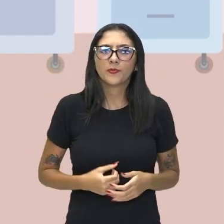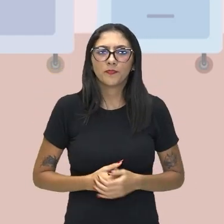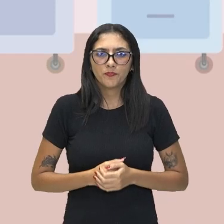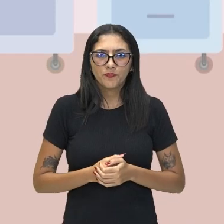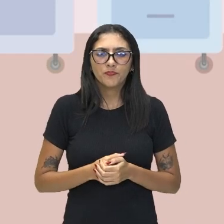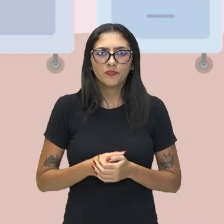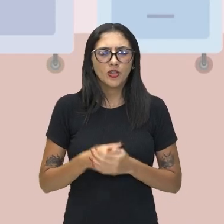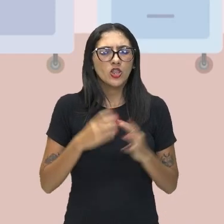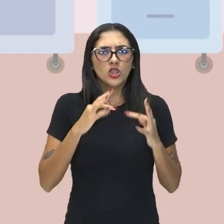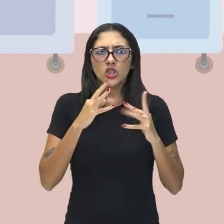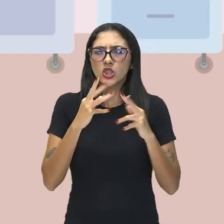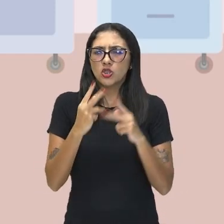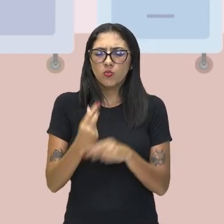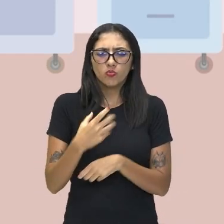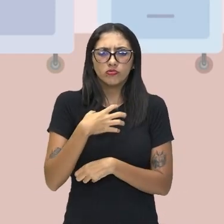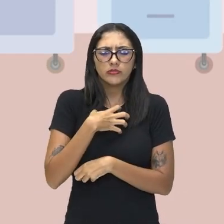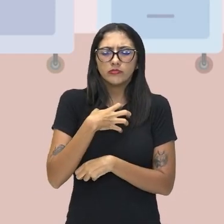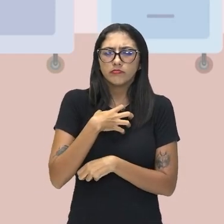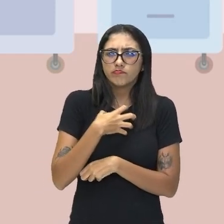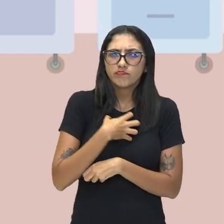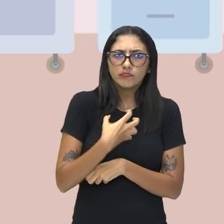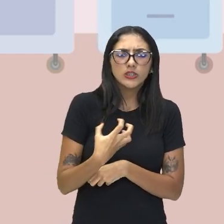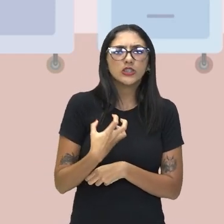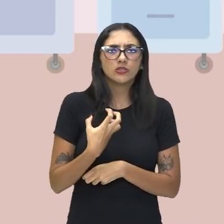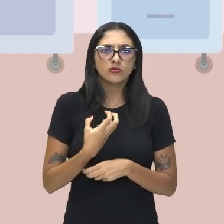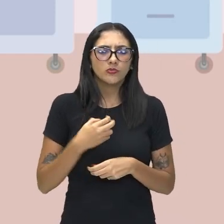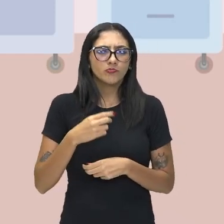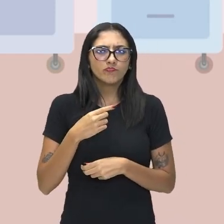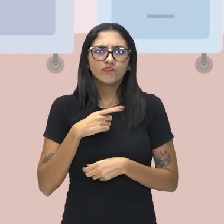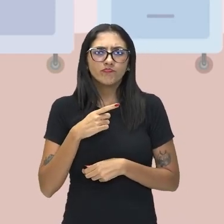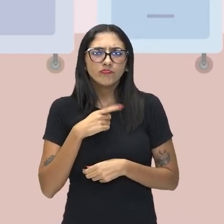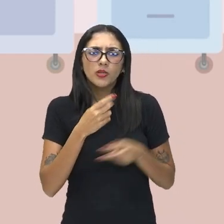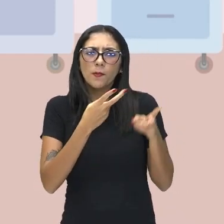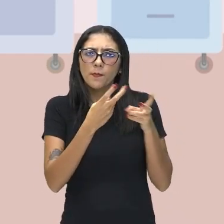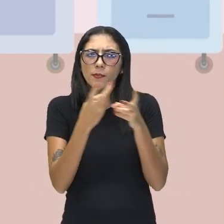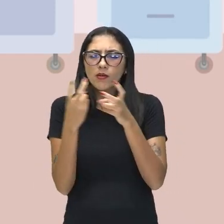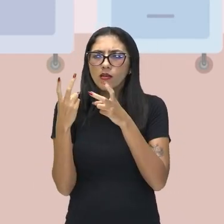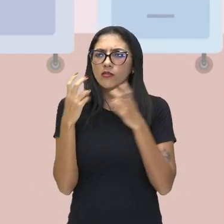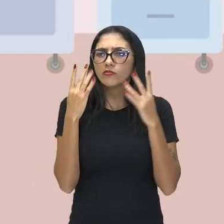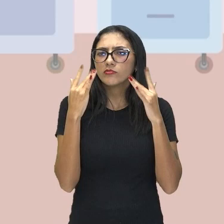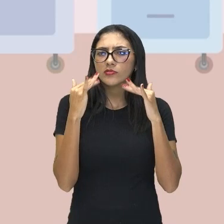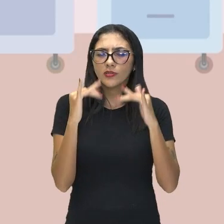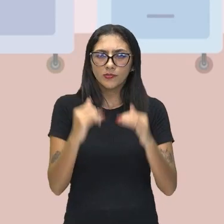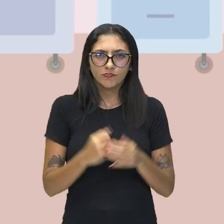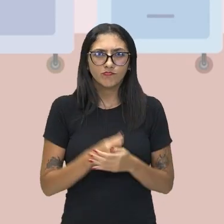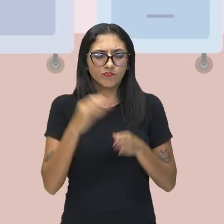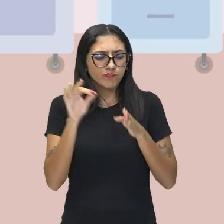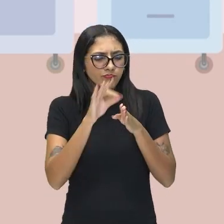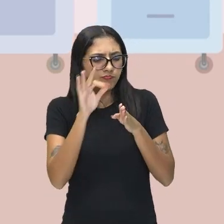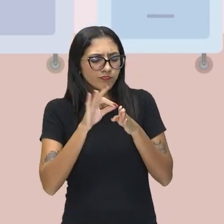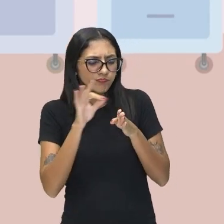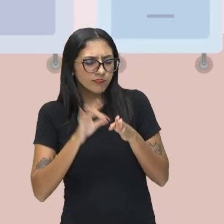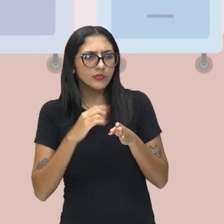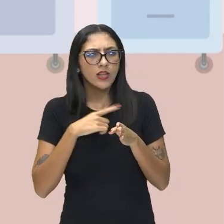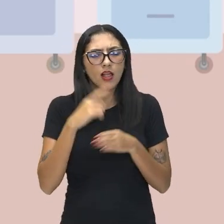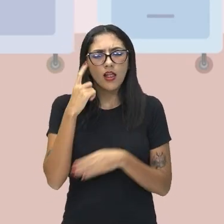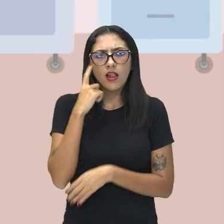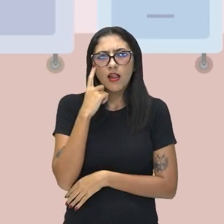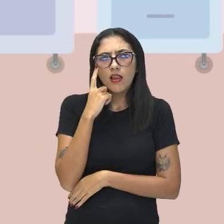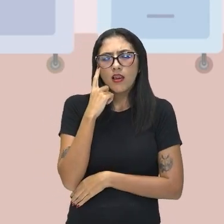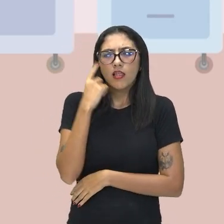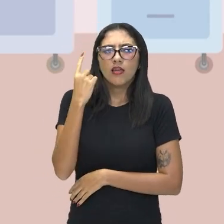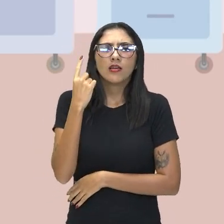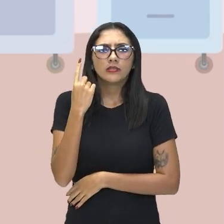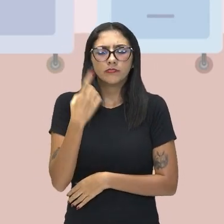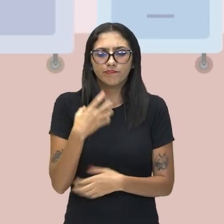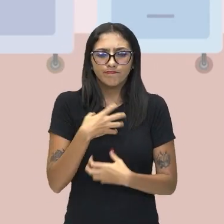tecera tudo o que queria fazer. Mas tecendo e tecendo, ela própria trouxe o tempo em que se